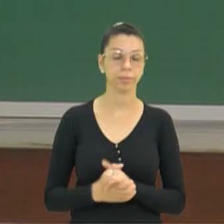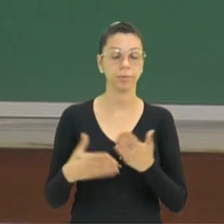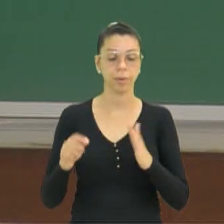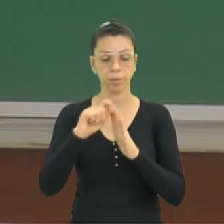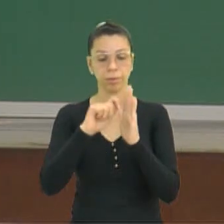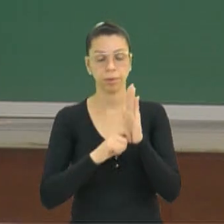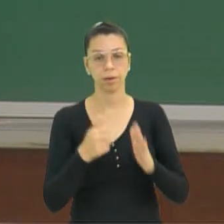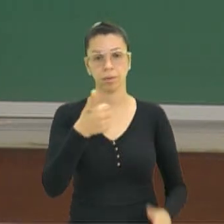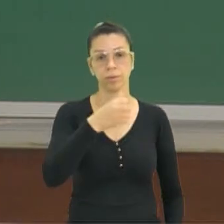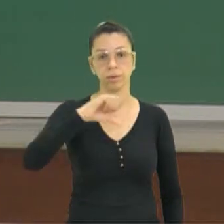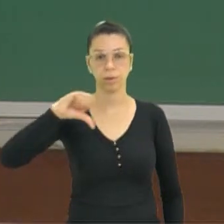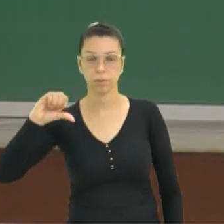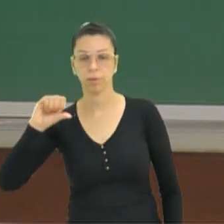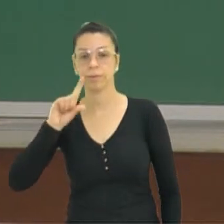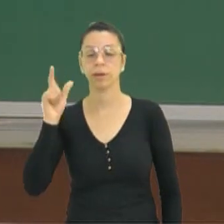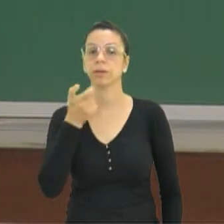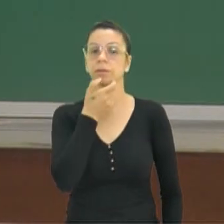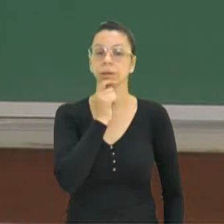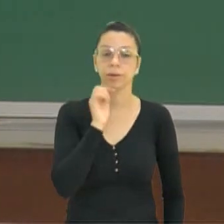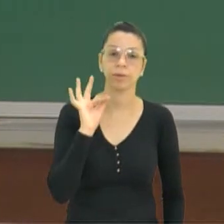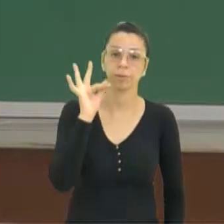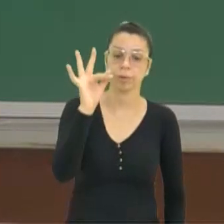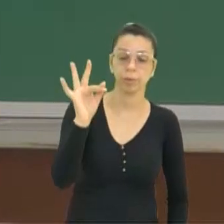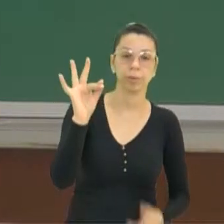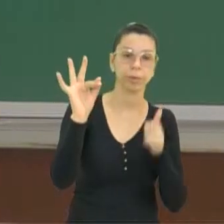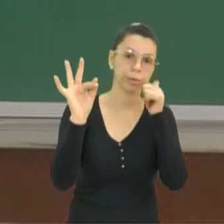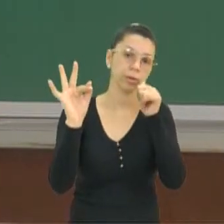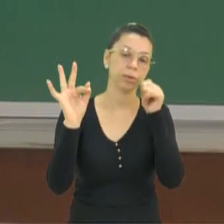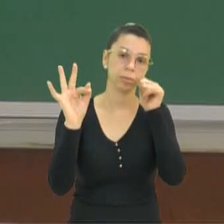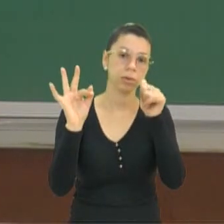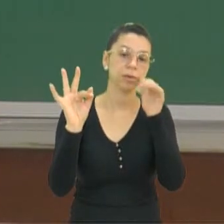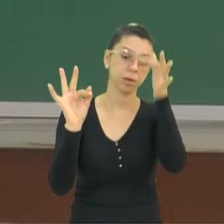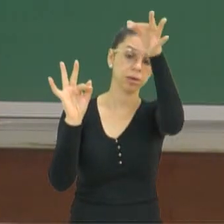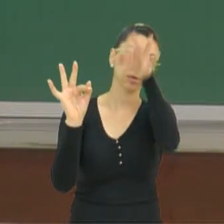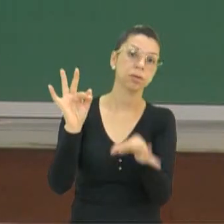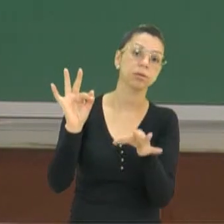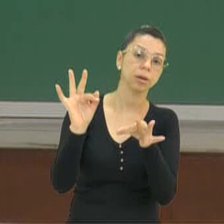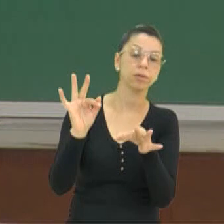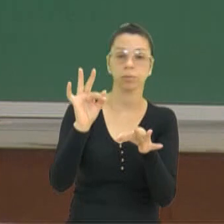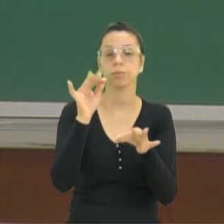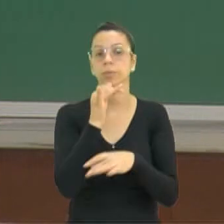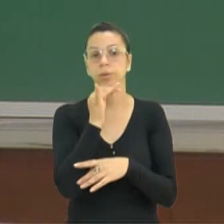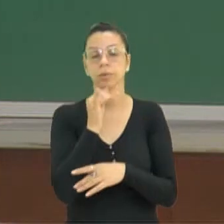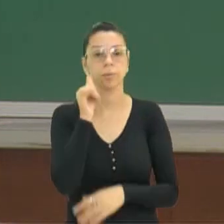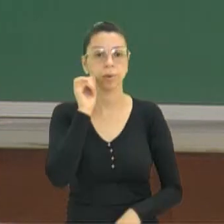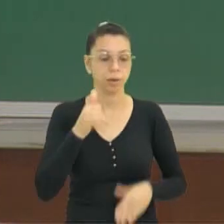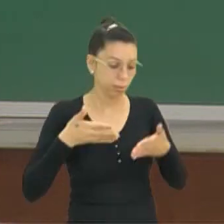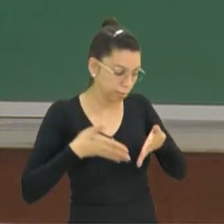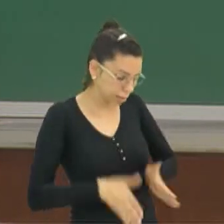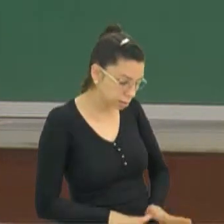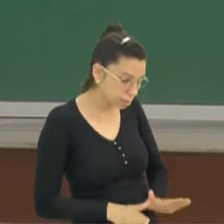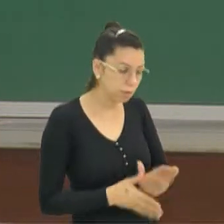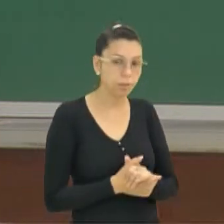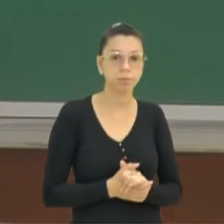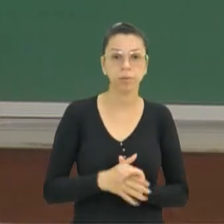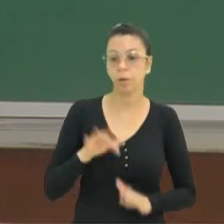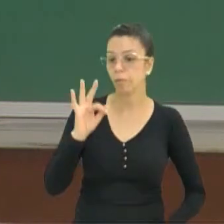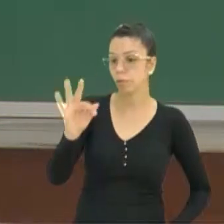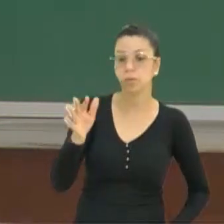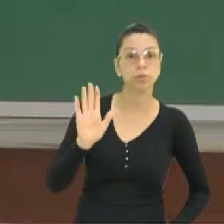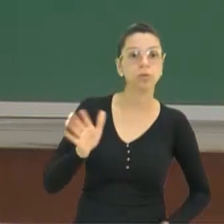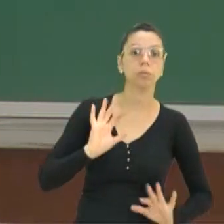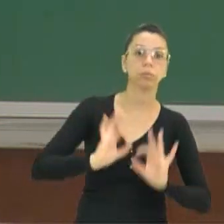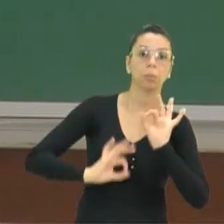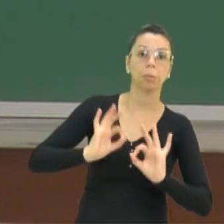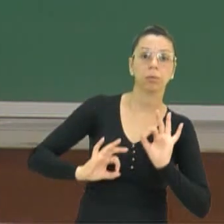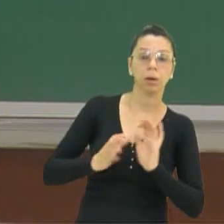XIX, na Inglaterra, o futuro das mulheres já era certo ao nascer, né? Vai casar com fulano, com beltrano e vai seguir a